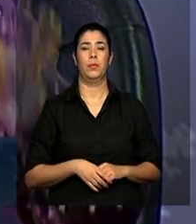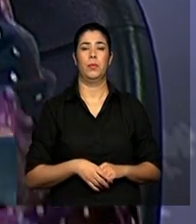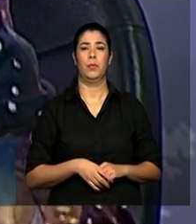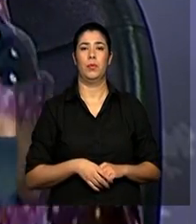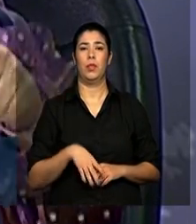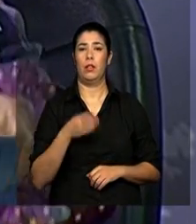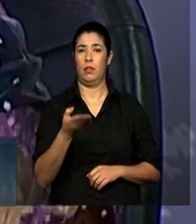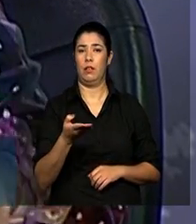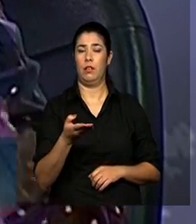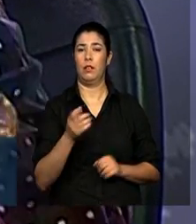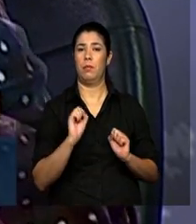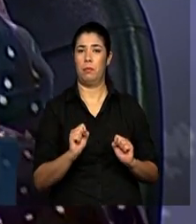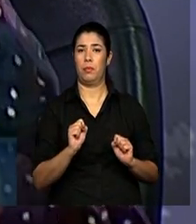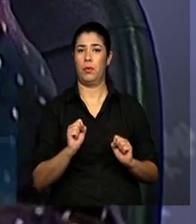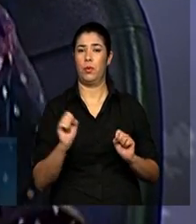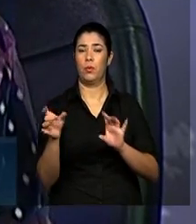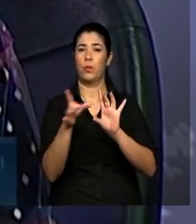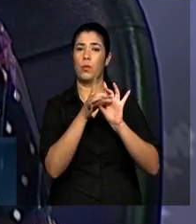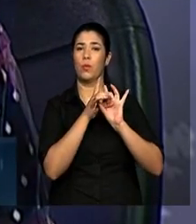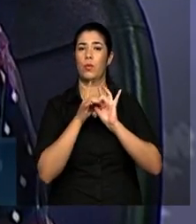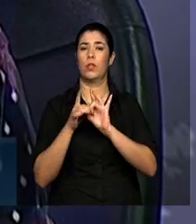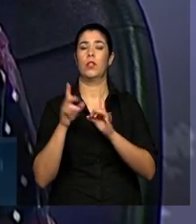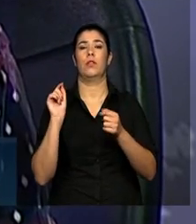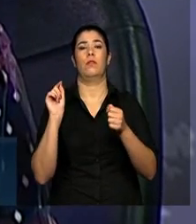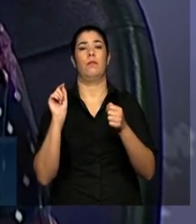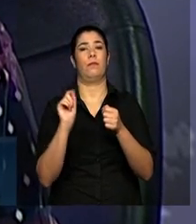o façam na ponta.